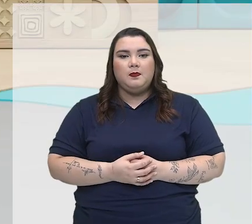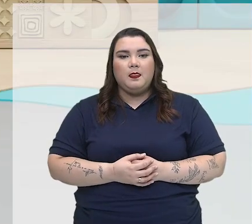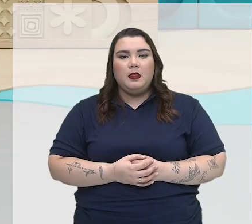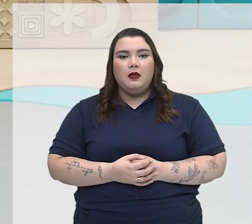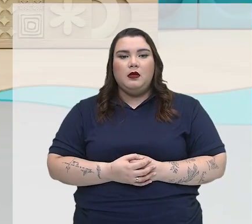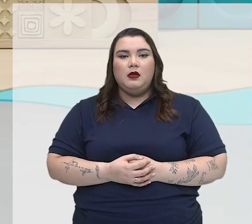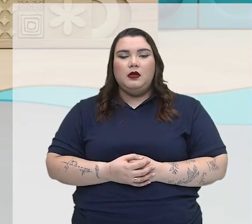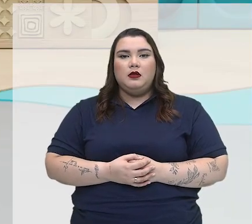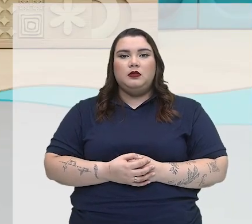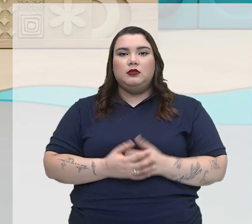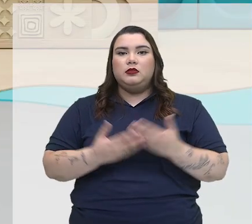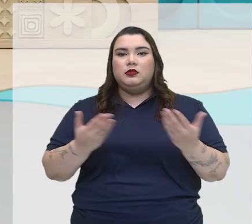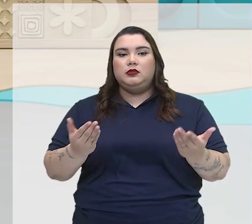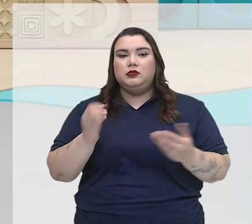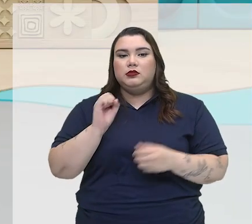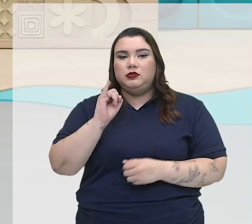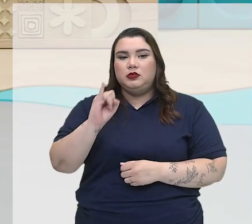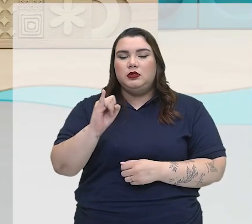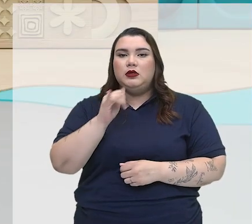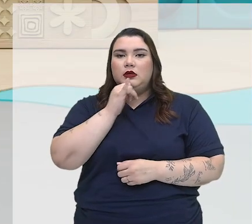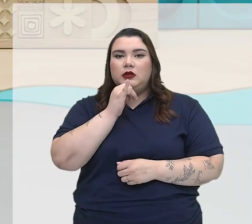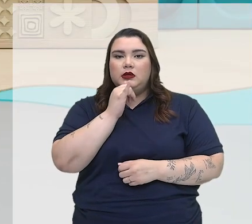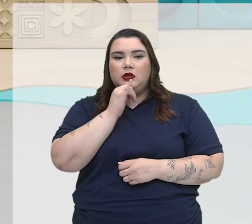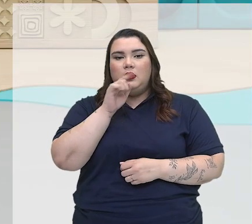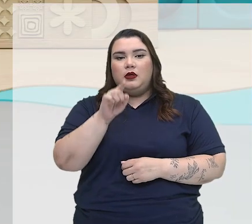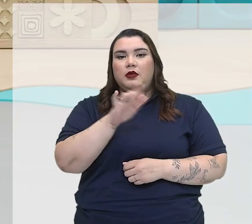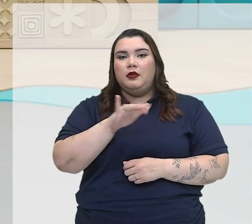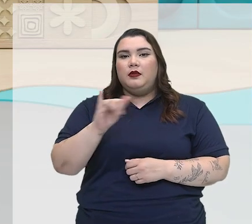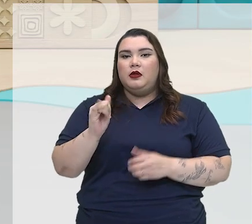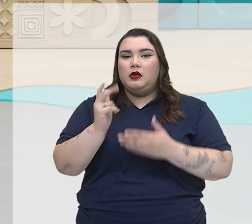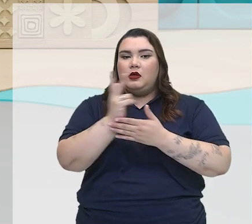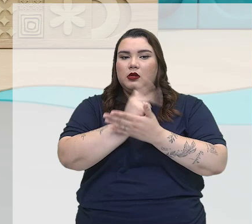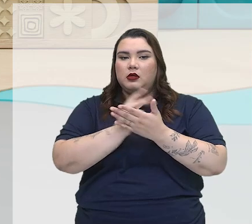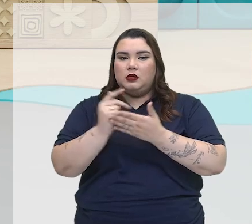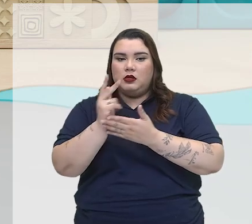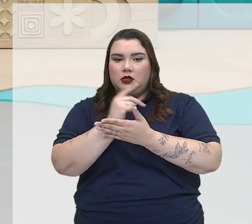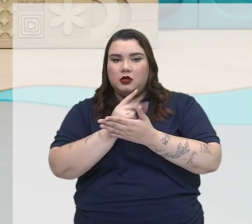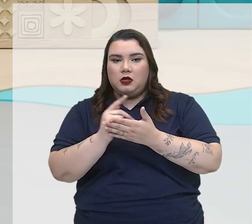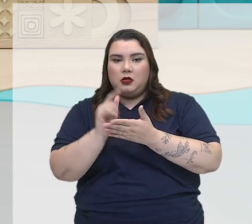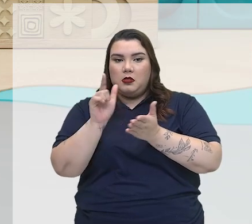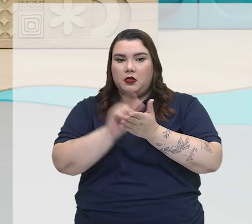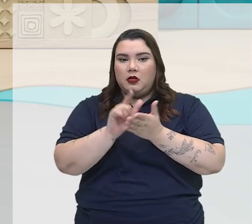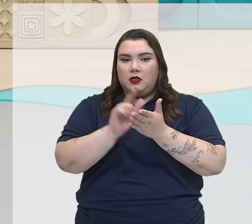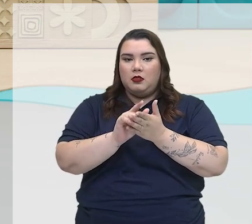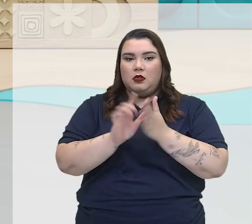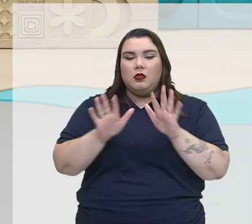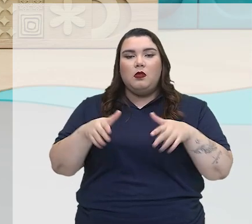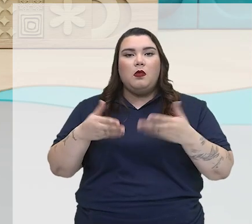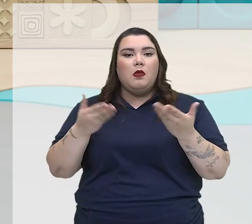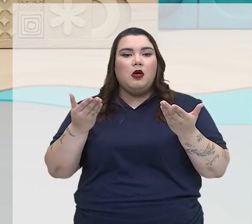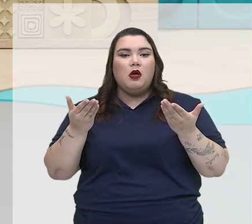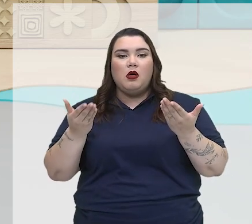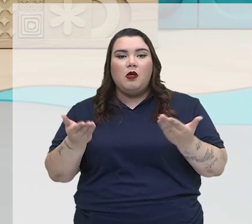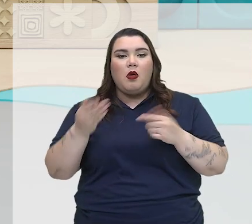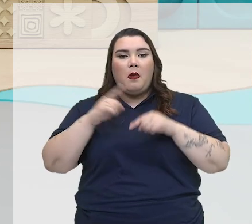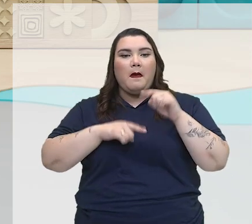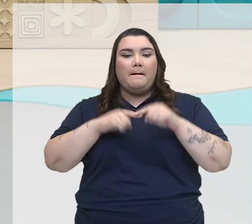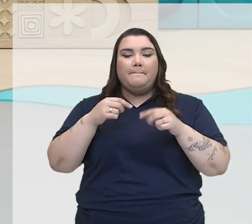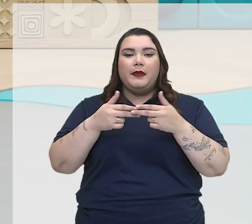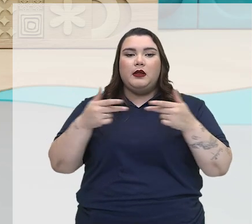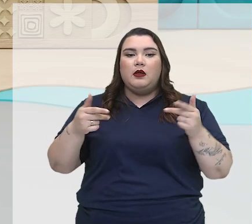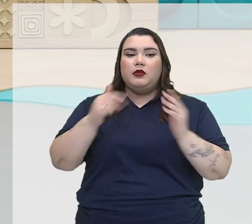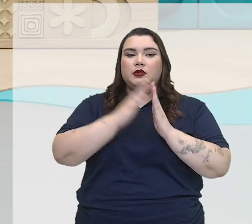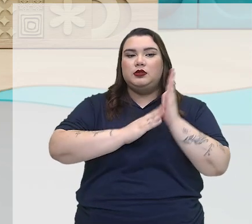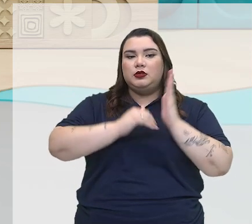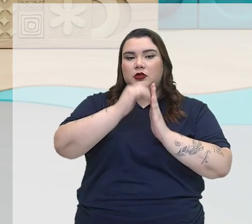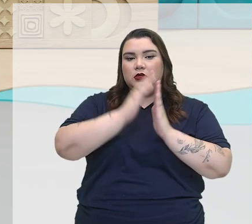Então, se você, por acaso, vai desenhar, então você vai pegar um papel, né? Qual o material, qual a